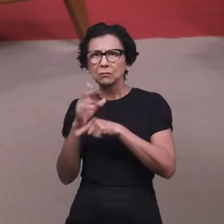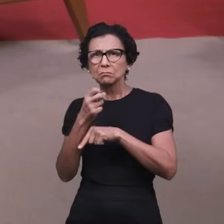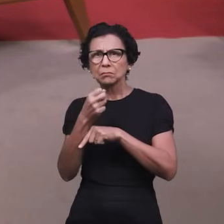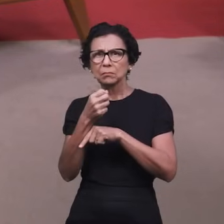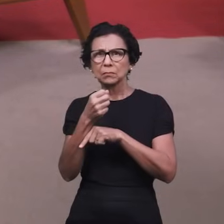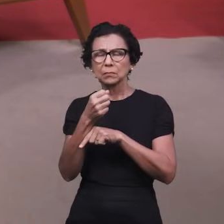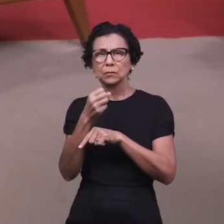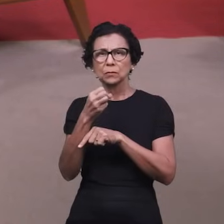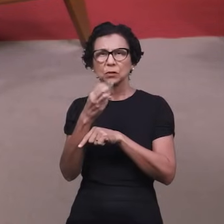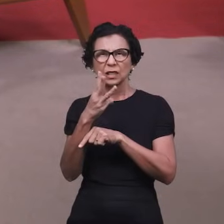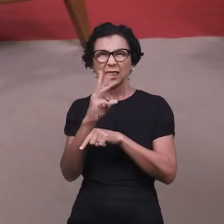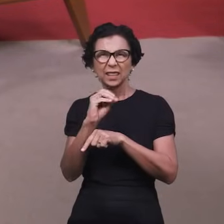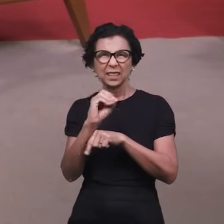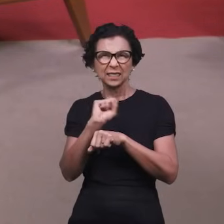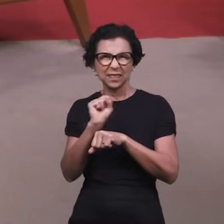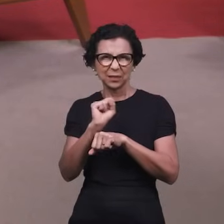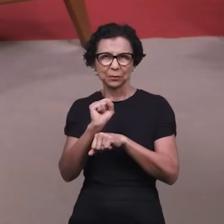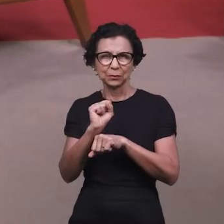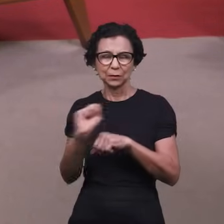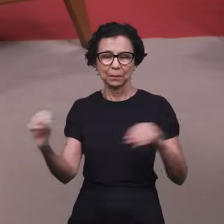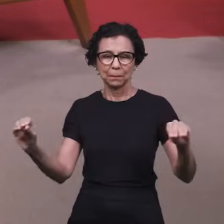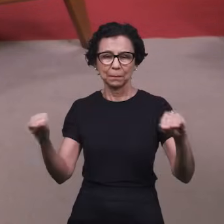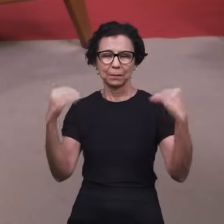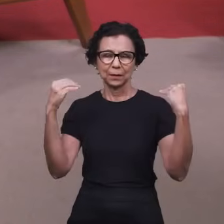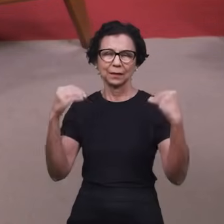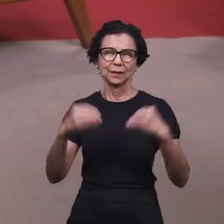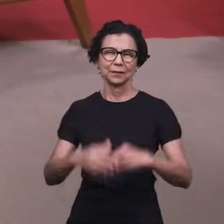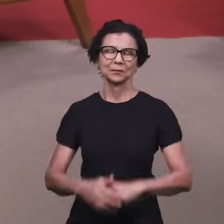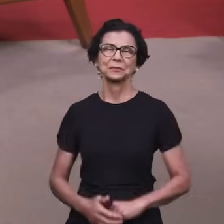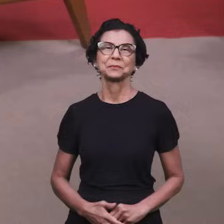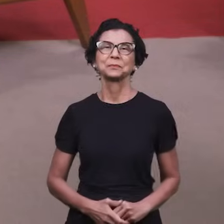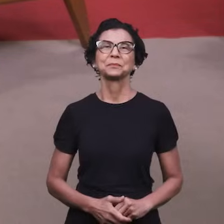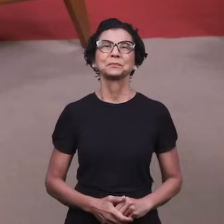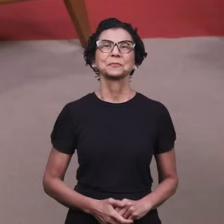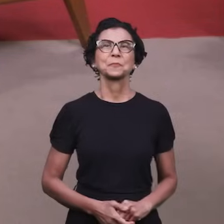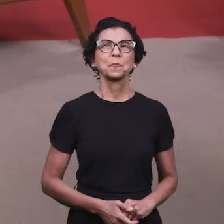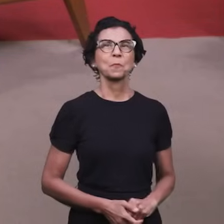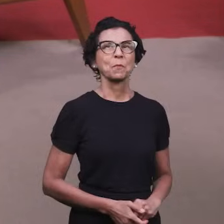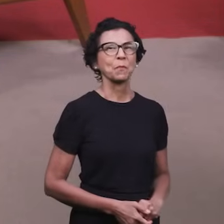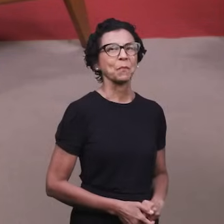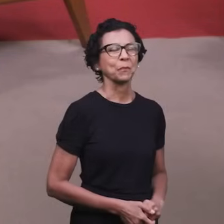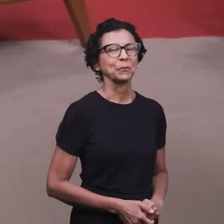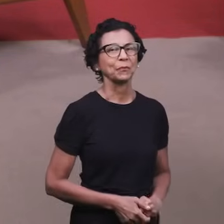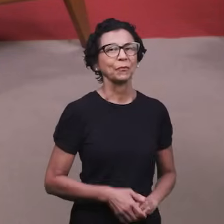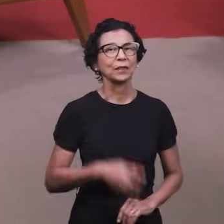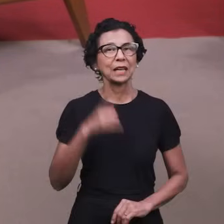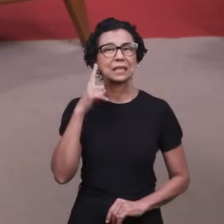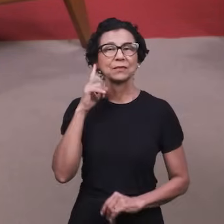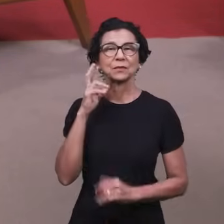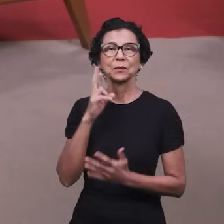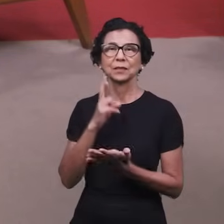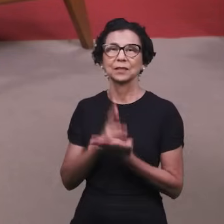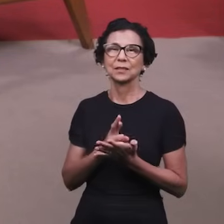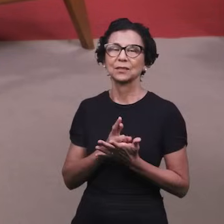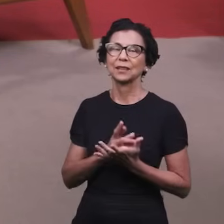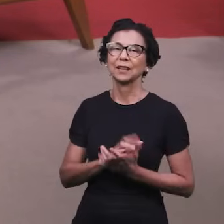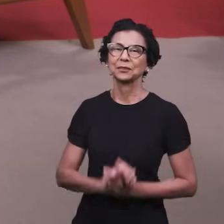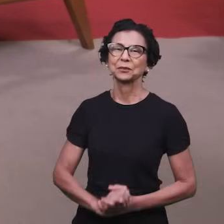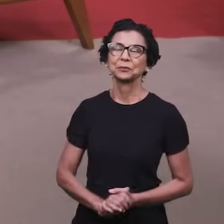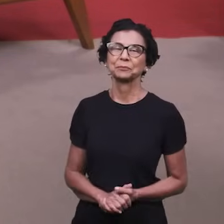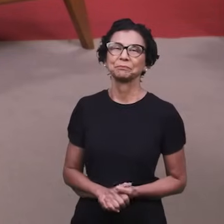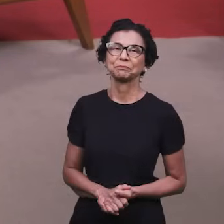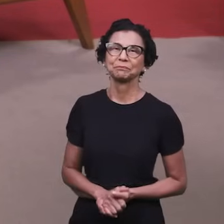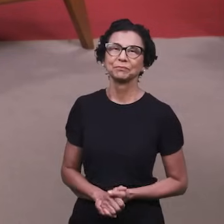30 segundos, manda para a gente e você vai ver agora como é que isso é feito, como é que a gente recebe esse